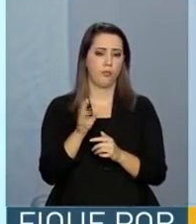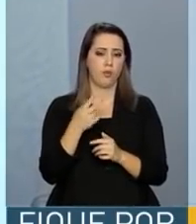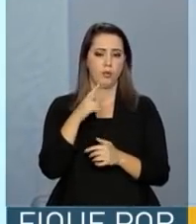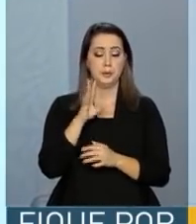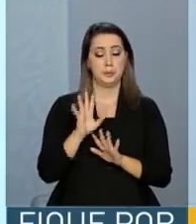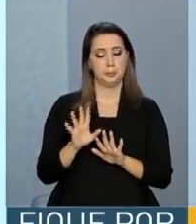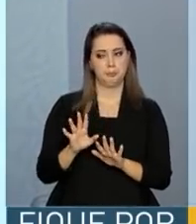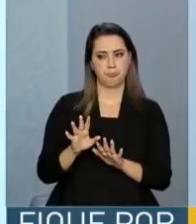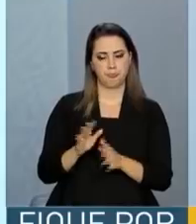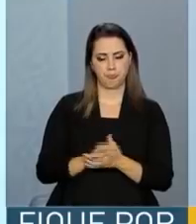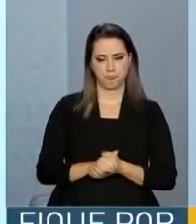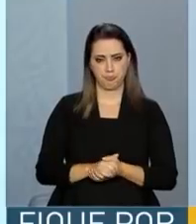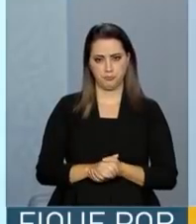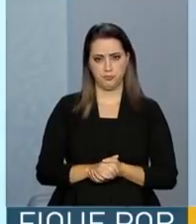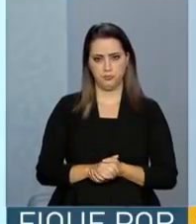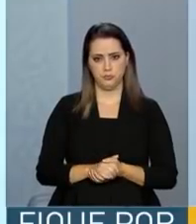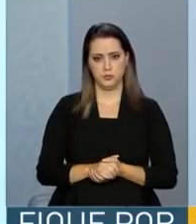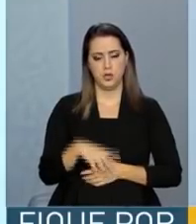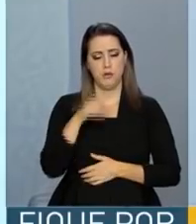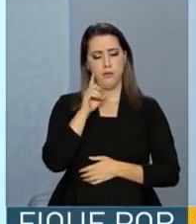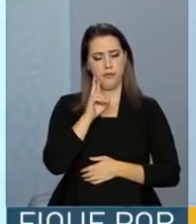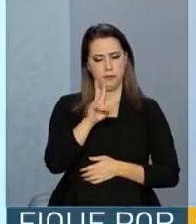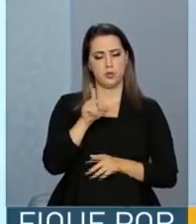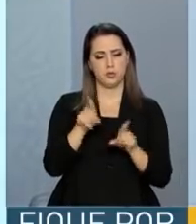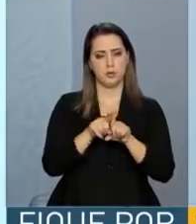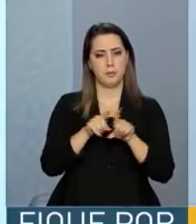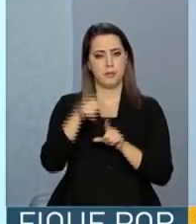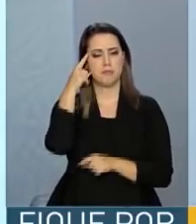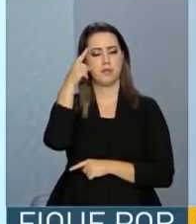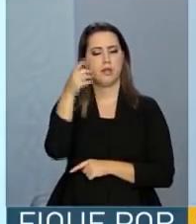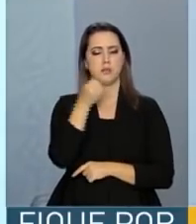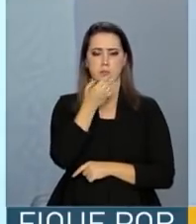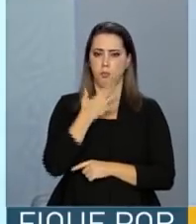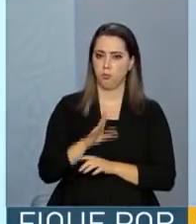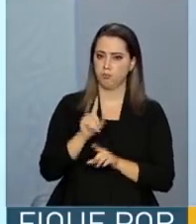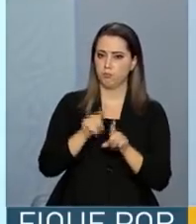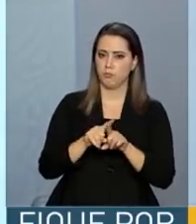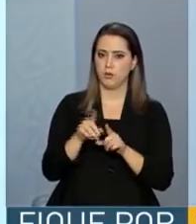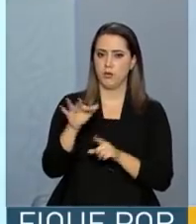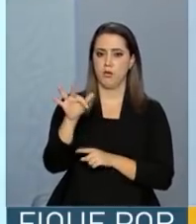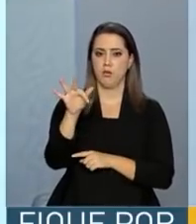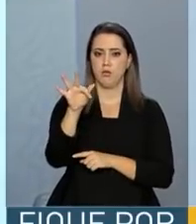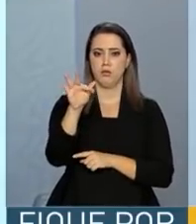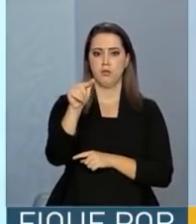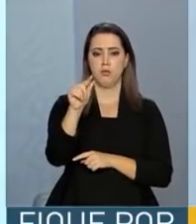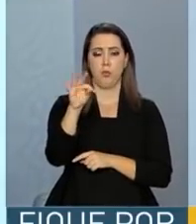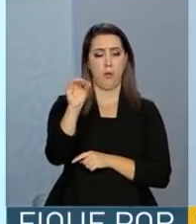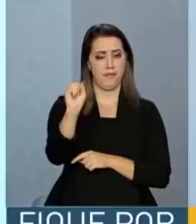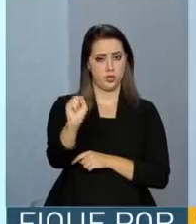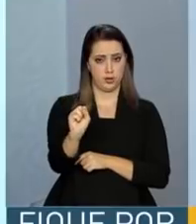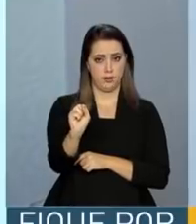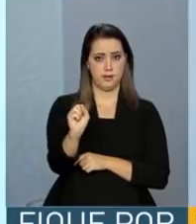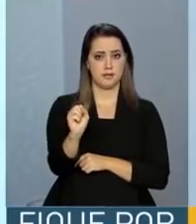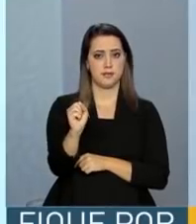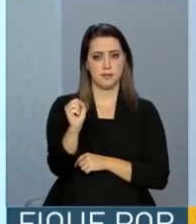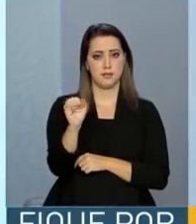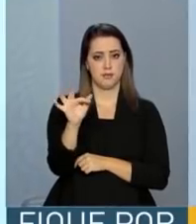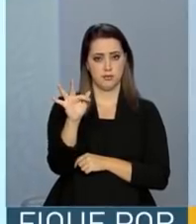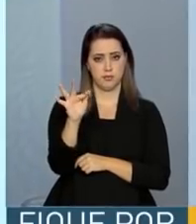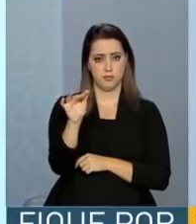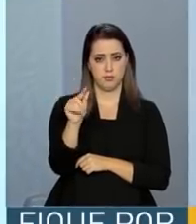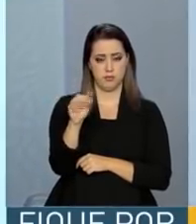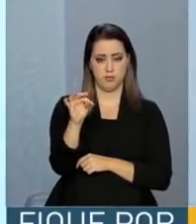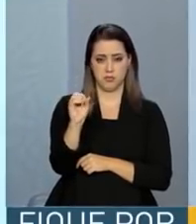vejam bem idéias triviais como por exemplo as contas inativas do fundo de garantia o dinheiro é do empregado do trabalhador né